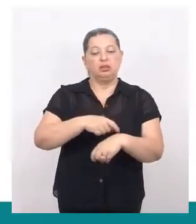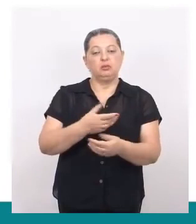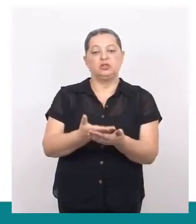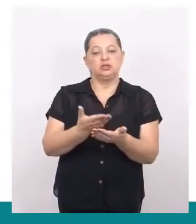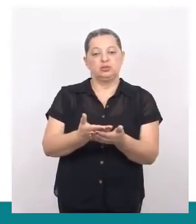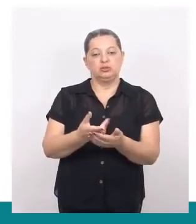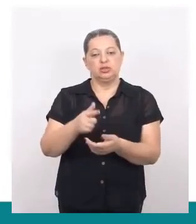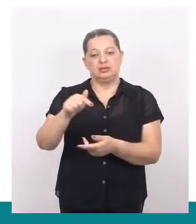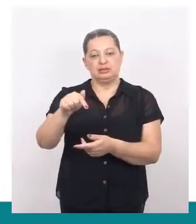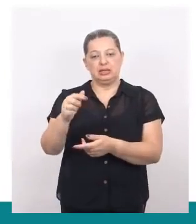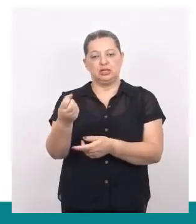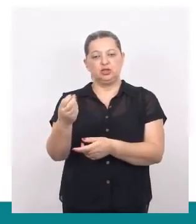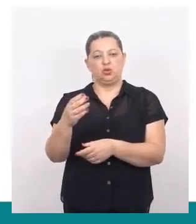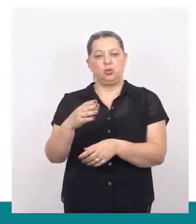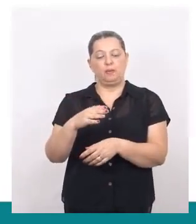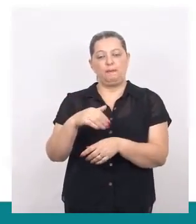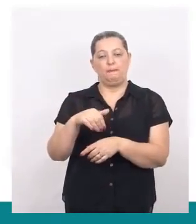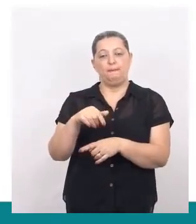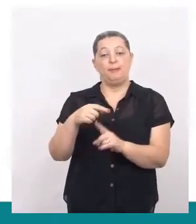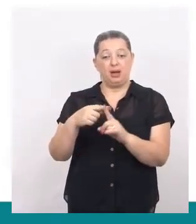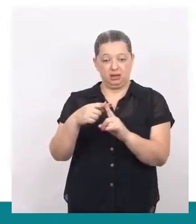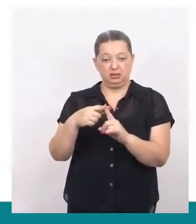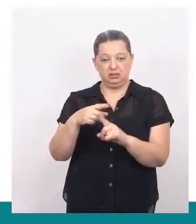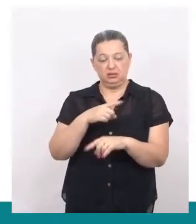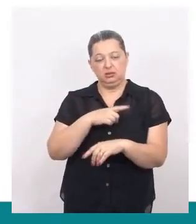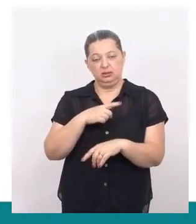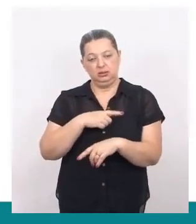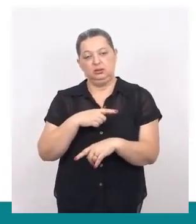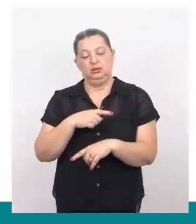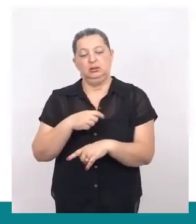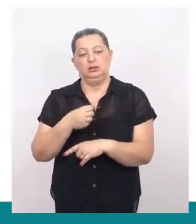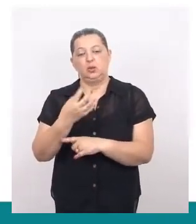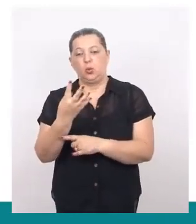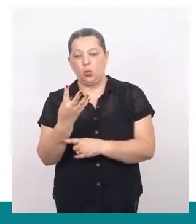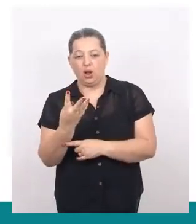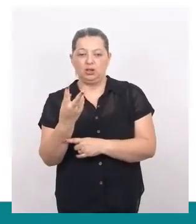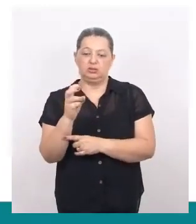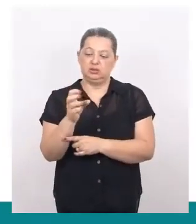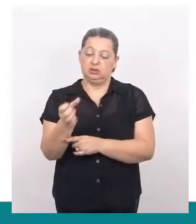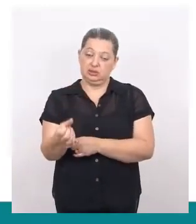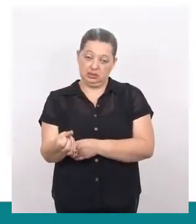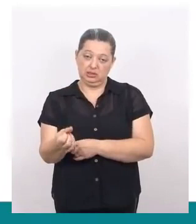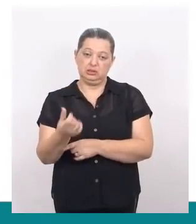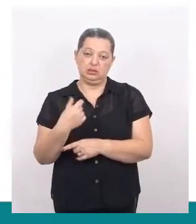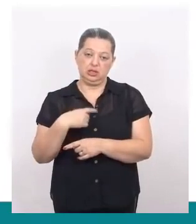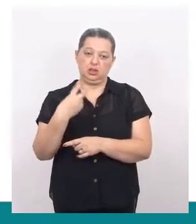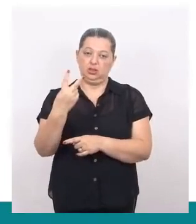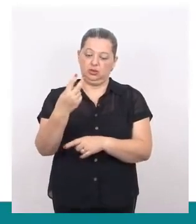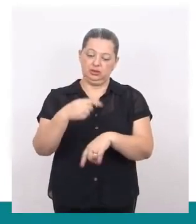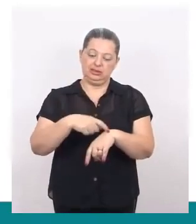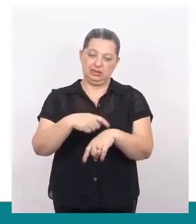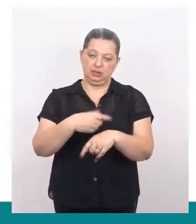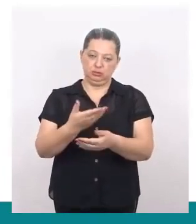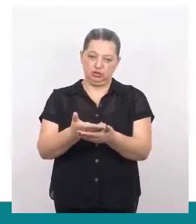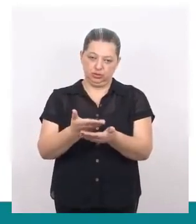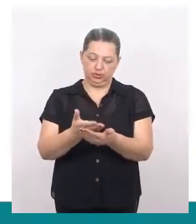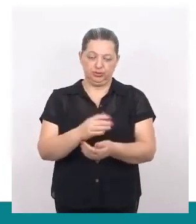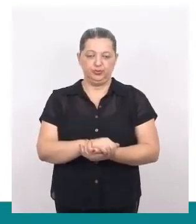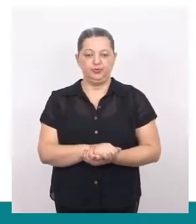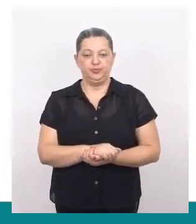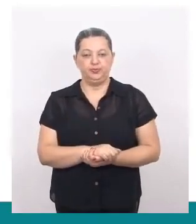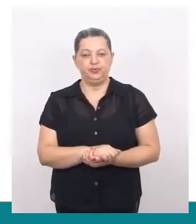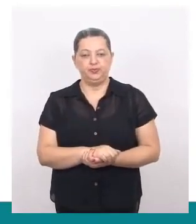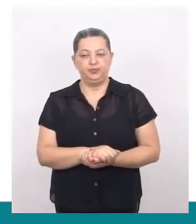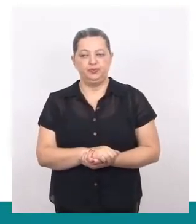7 ou mais, ele tem até 3 tempos de estudo. Se ele tem 4, 5 ou 6, ele tem 2 tempos de estudo e 2 ou